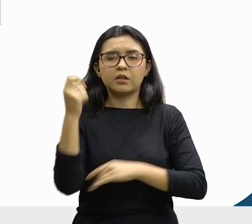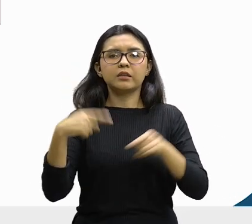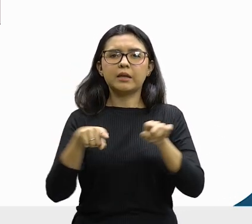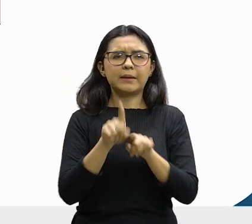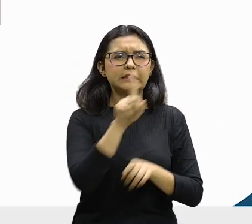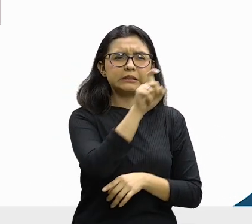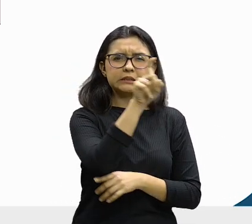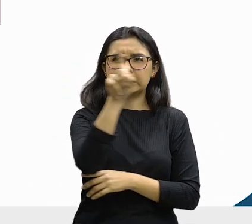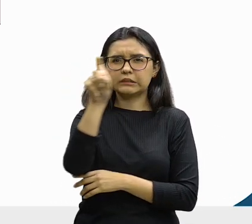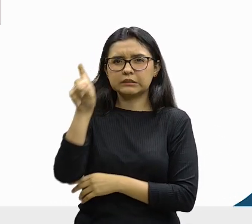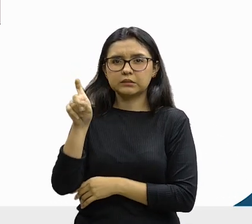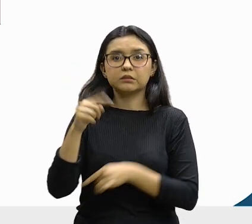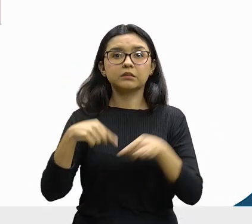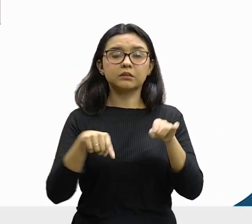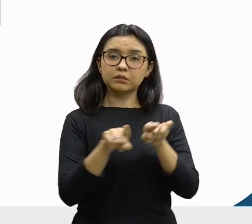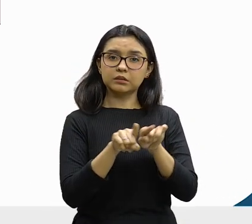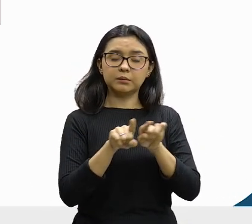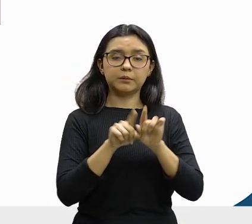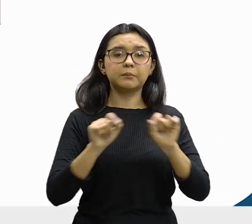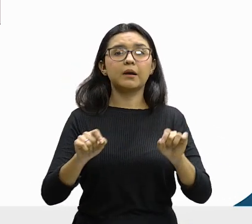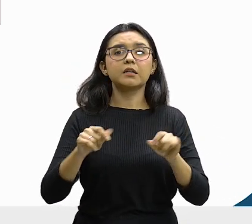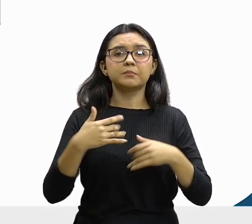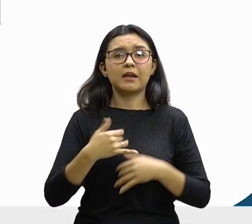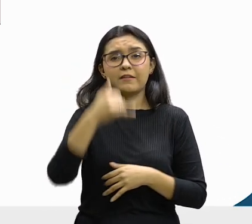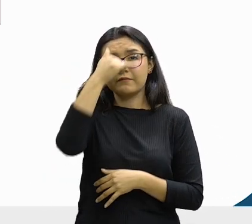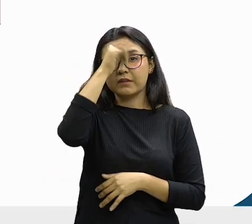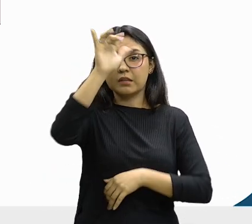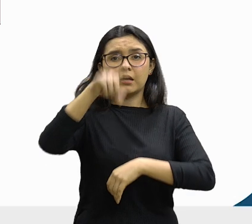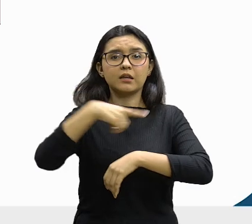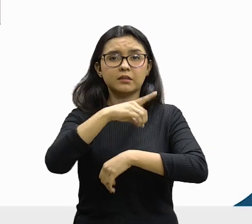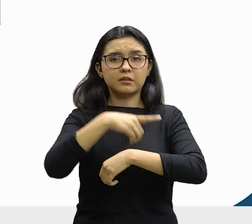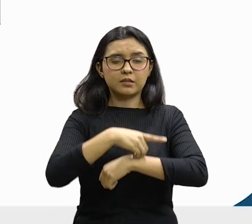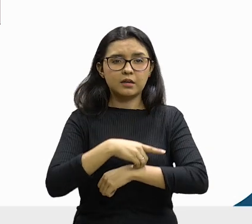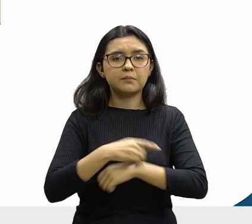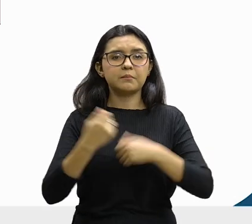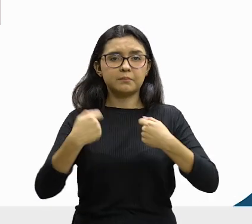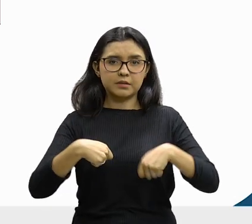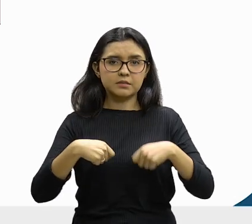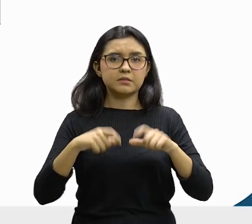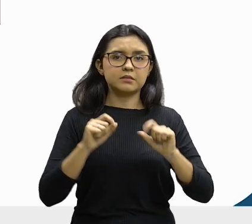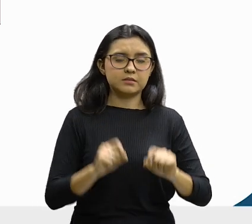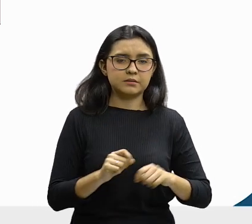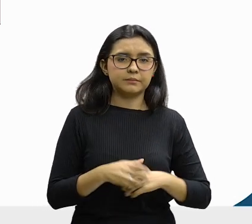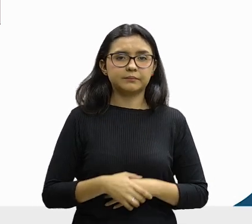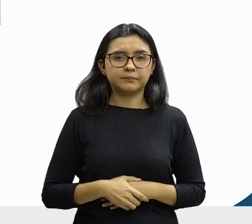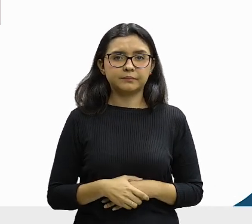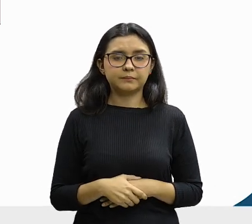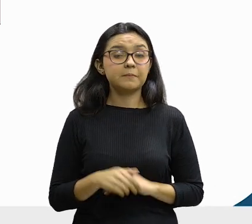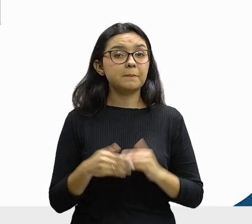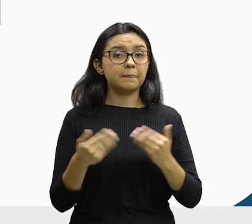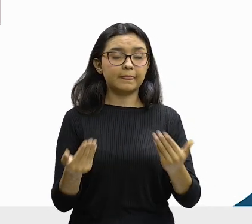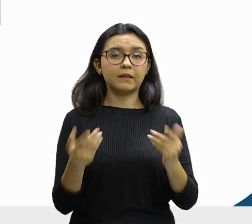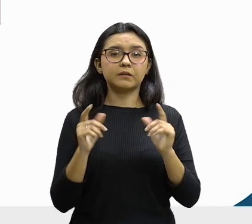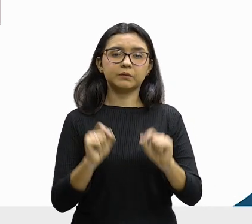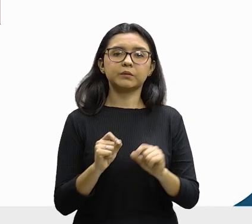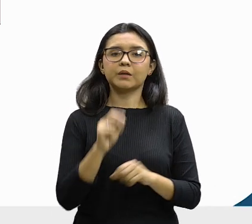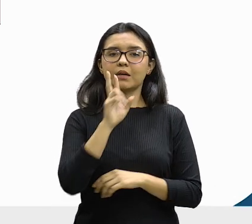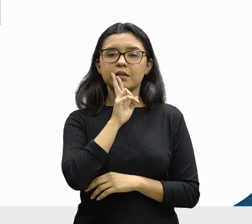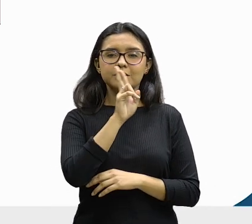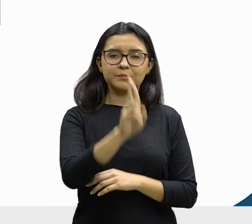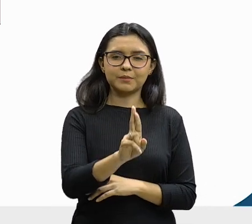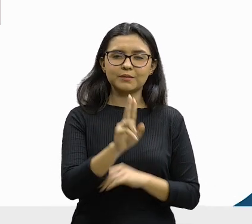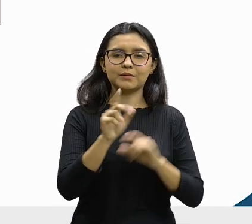mais extremas. Mas o combate ao vetor sempre vai ser a forma mais eficiente, beleza? Então,